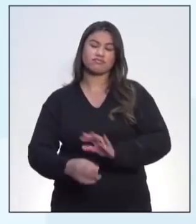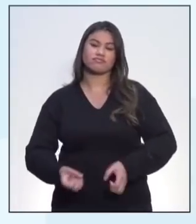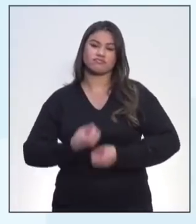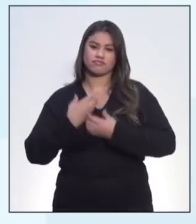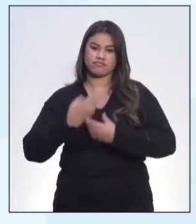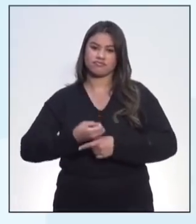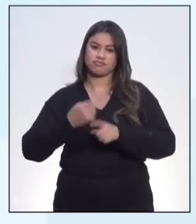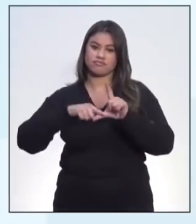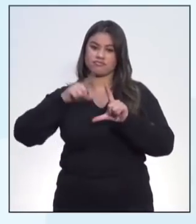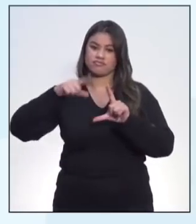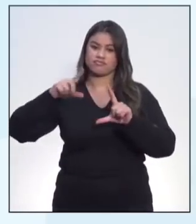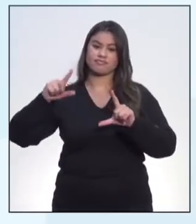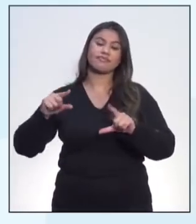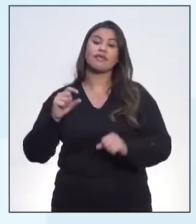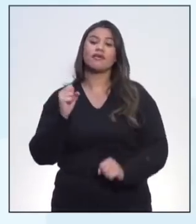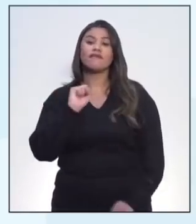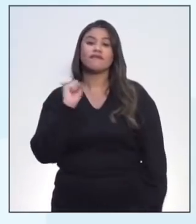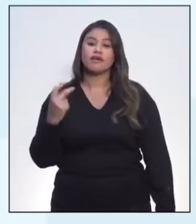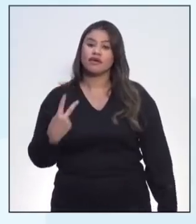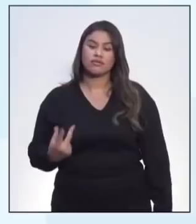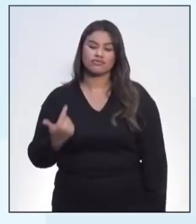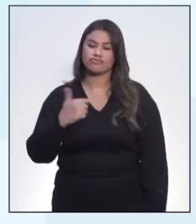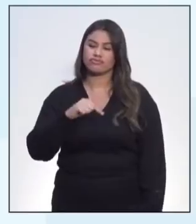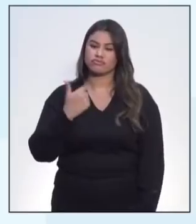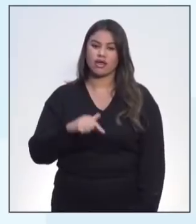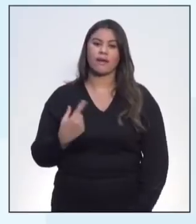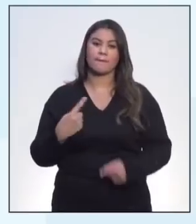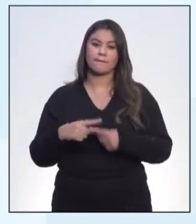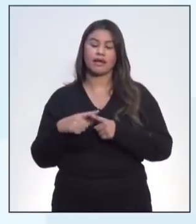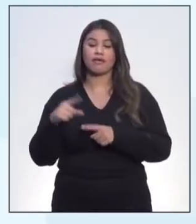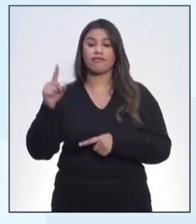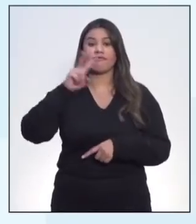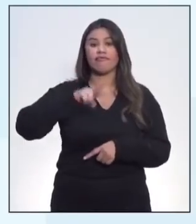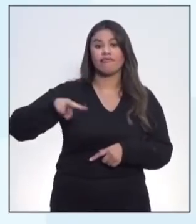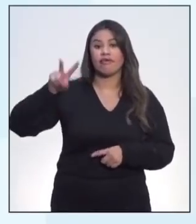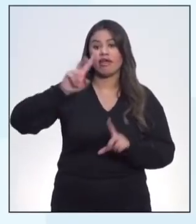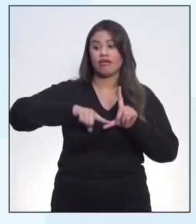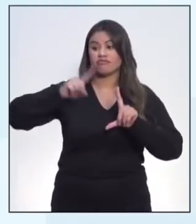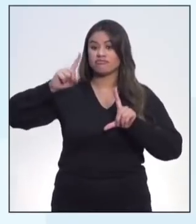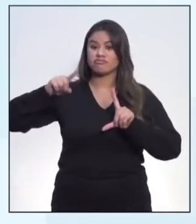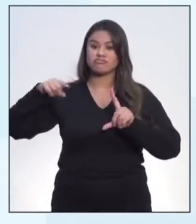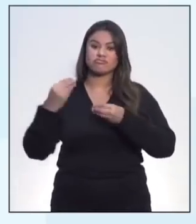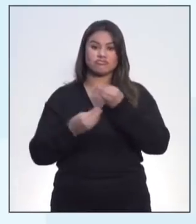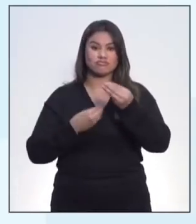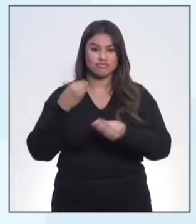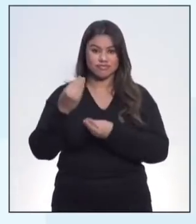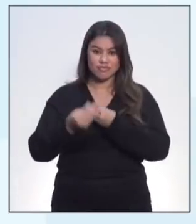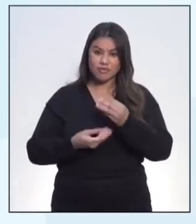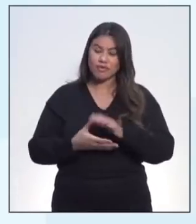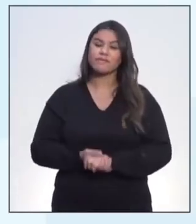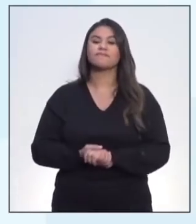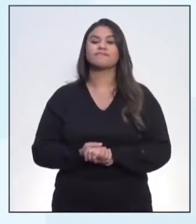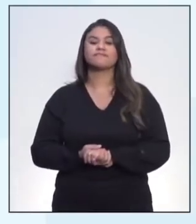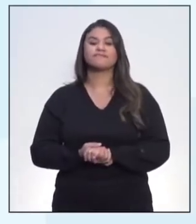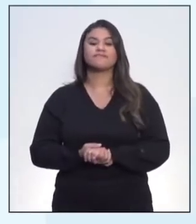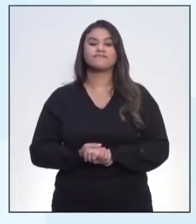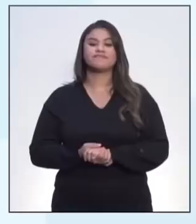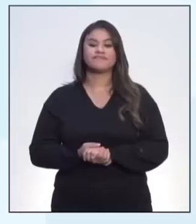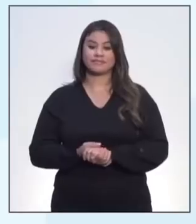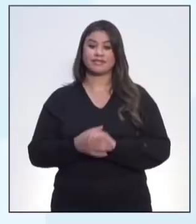porque a ideia não é essa, a ideia é só você ter essa visualização toda. E aí, o que acontece? Você tem, o que é isso,